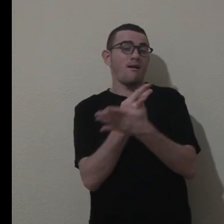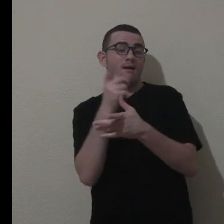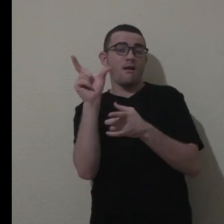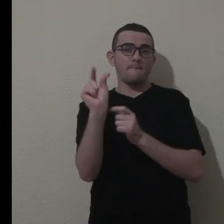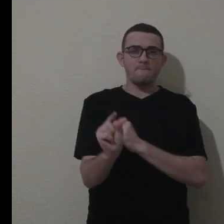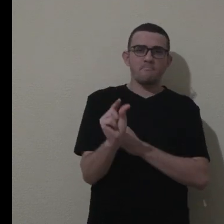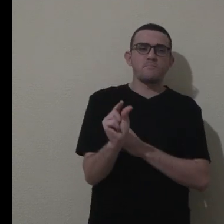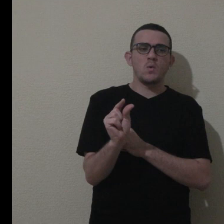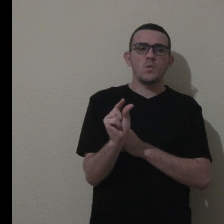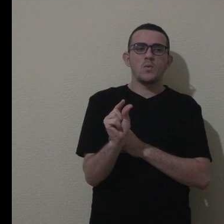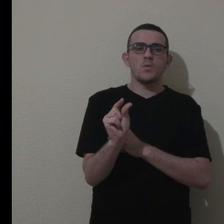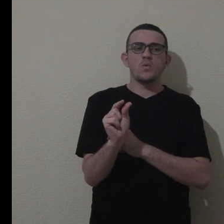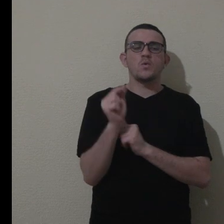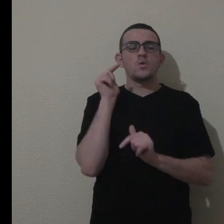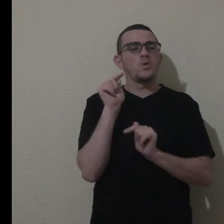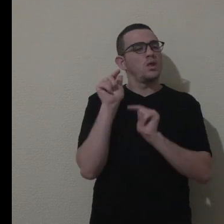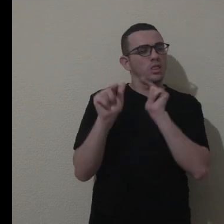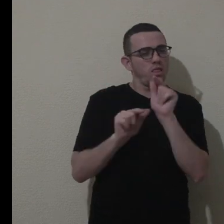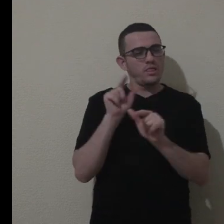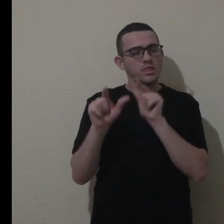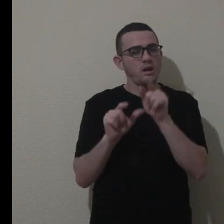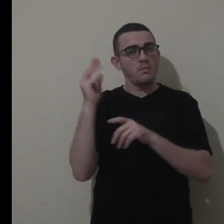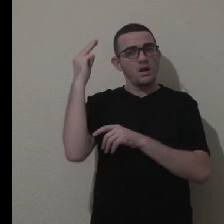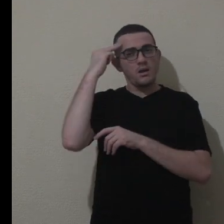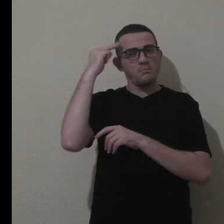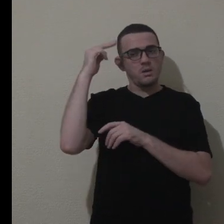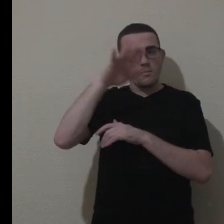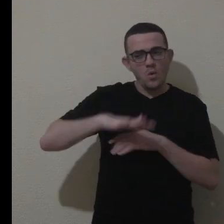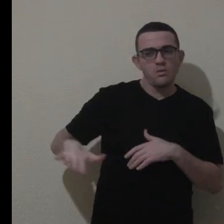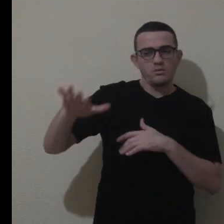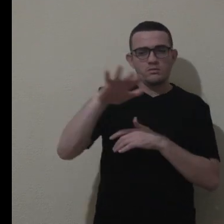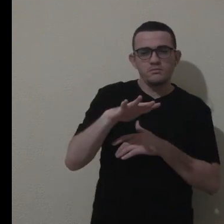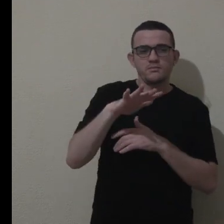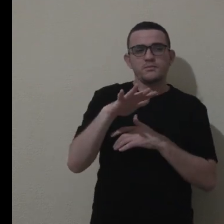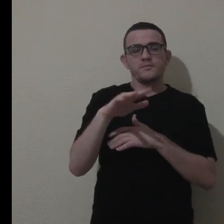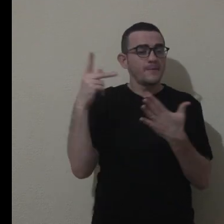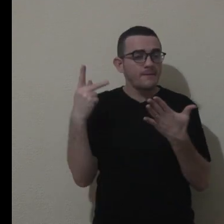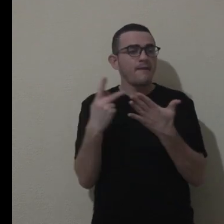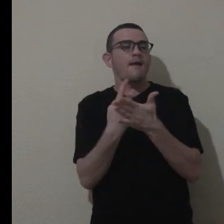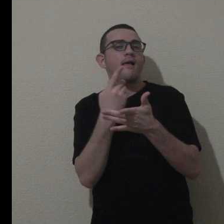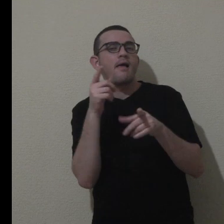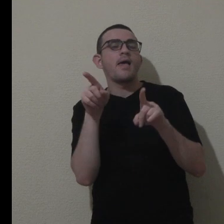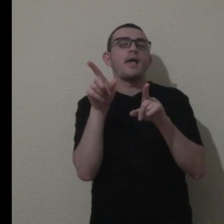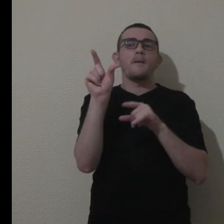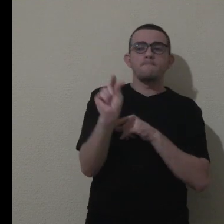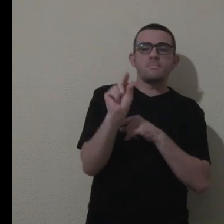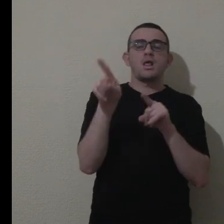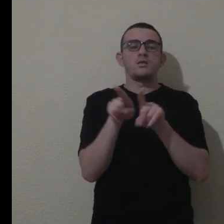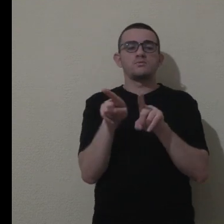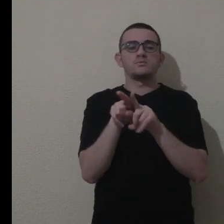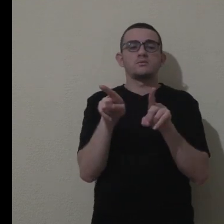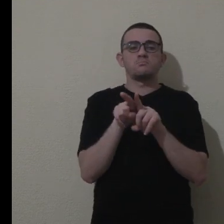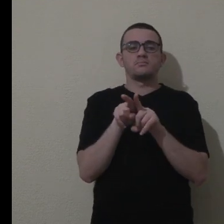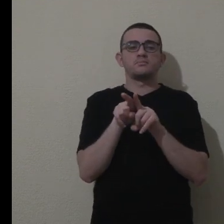erra menos em termos de trabalhar a memória espacial. Erra menos também em